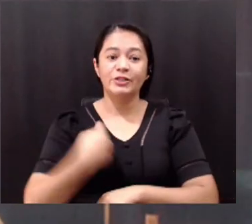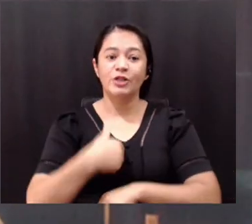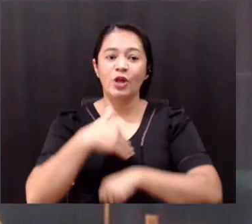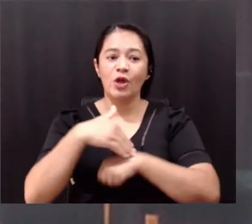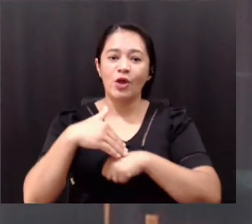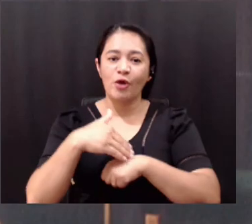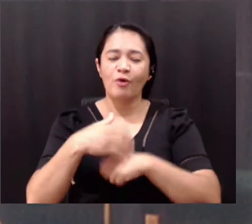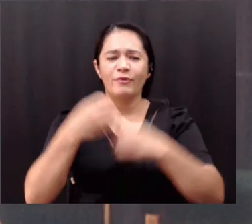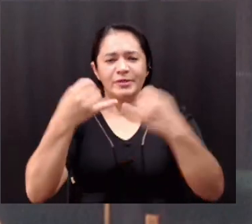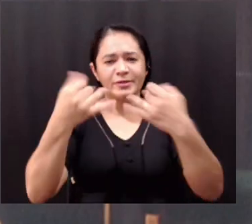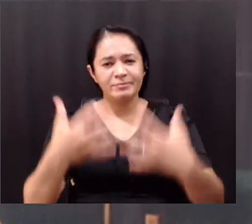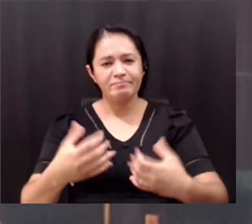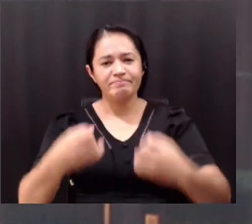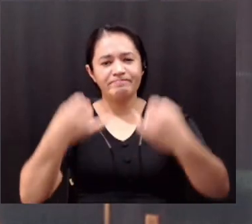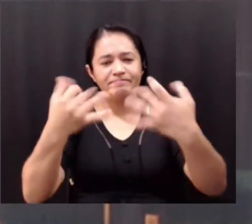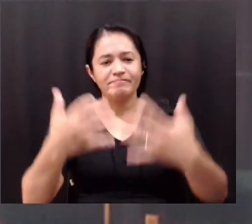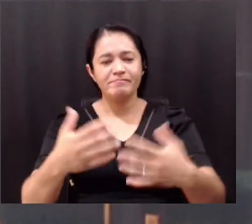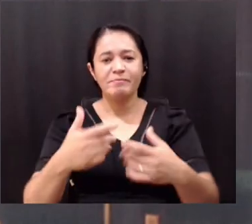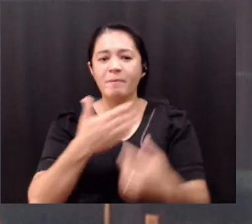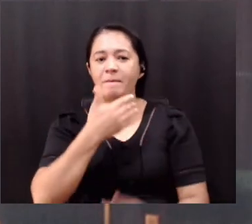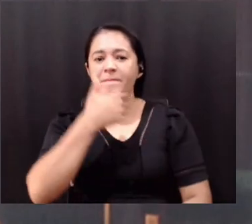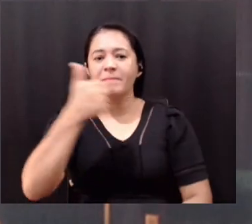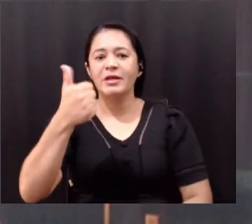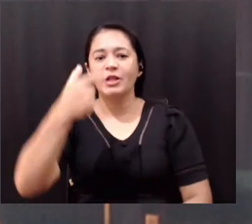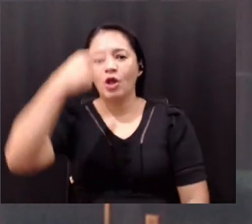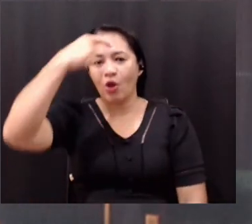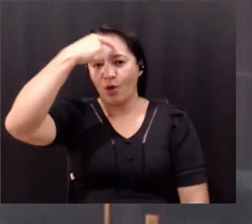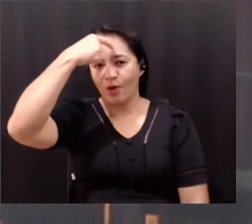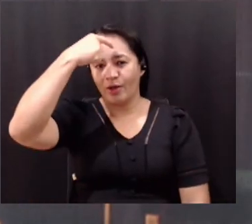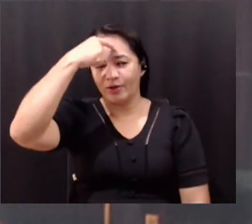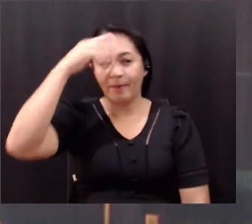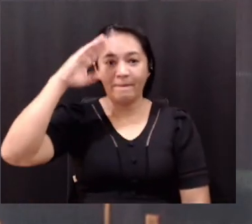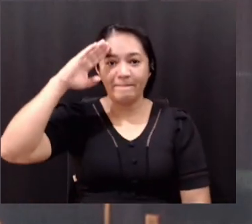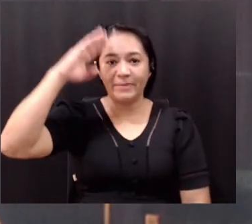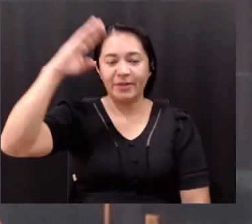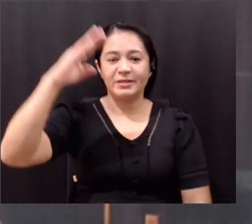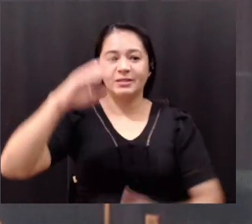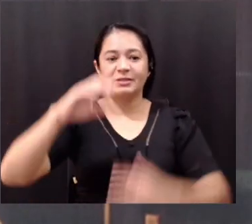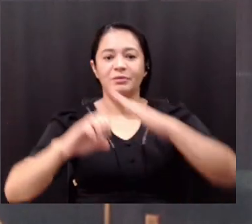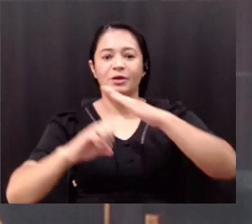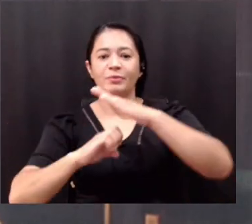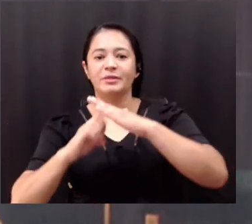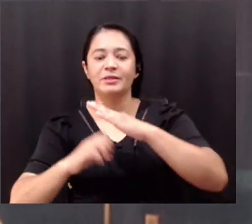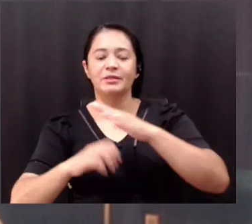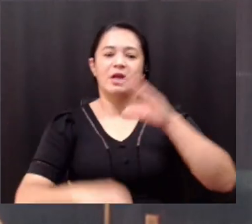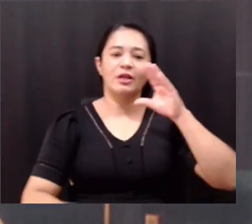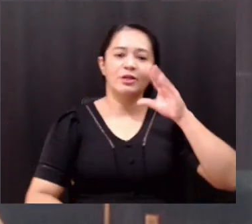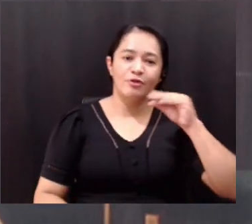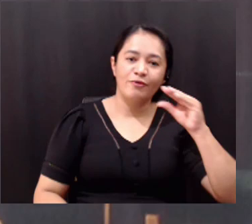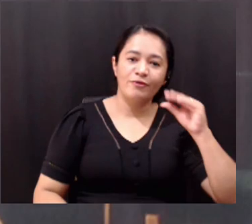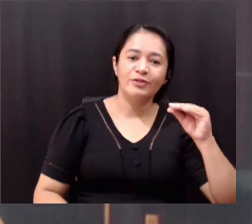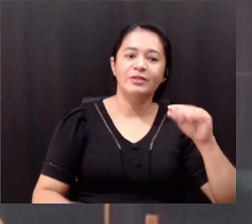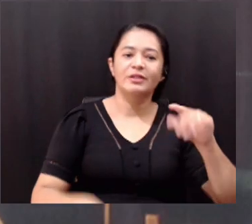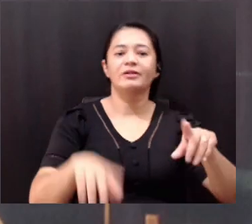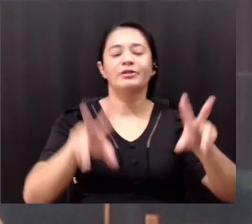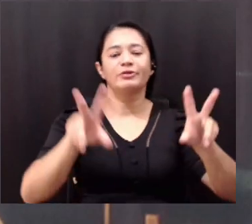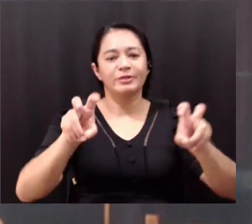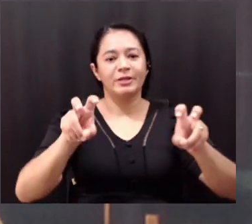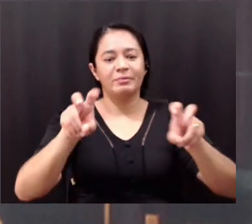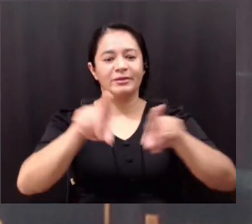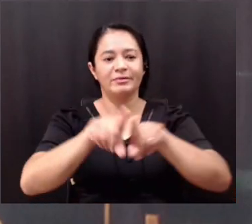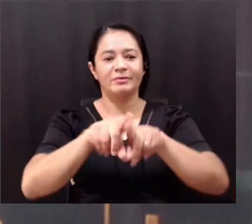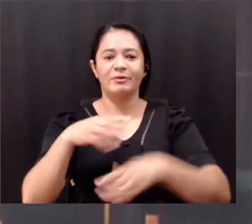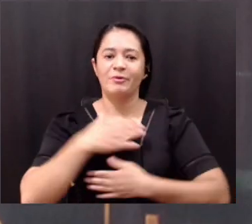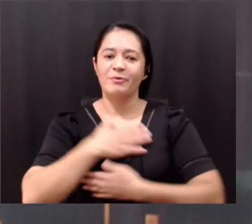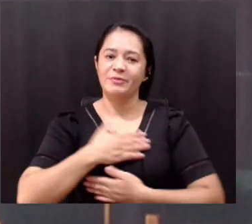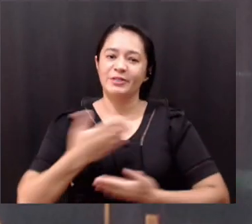ele, maior a conscientização, principalmente das empresas, dos empregadores, quanto ao tema. Então, é um prazer para mim estar aqui falando